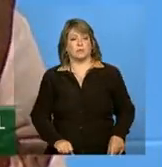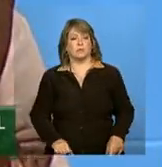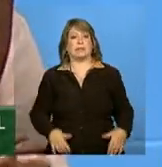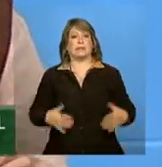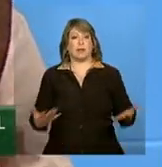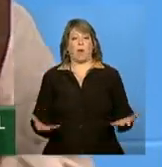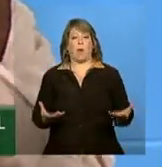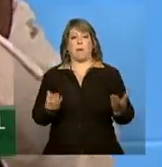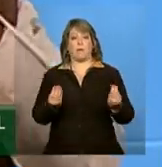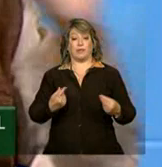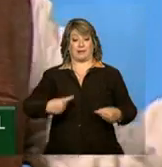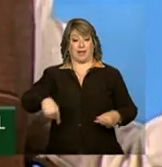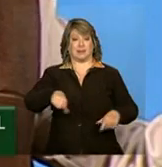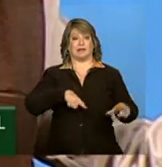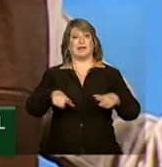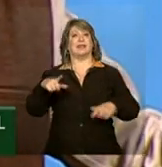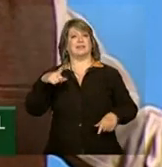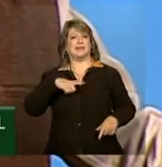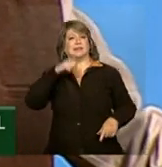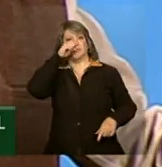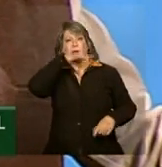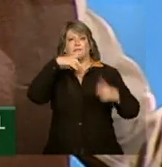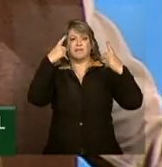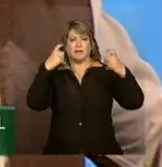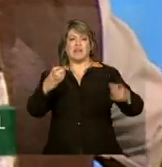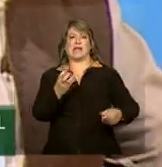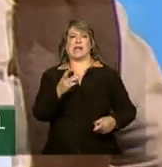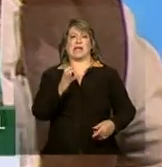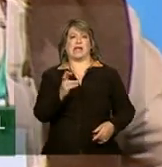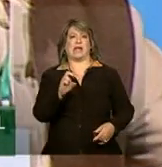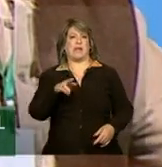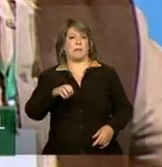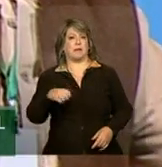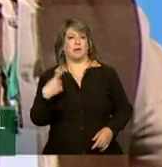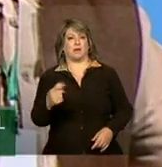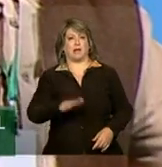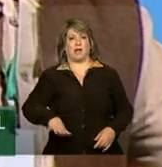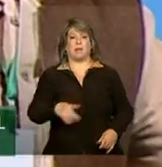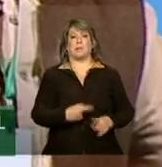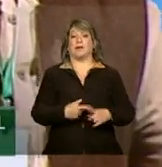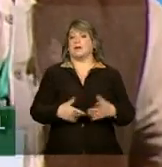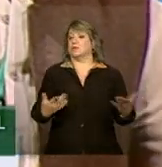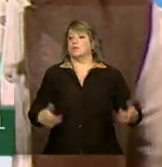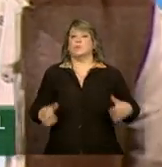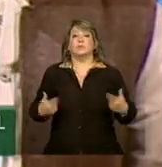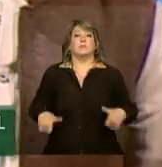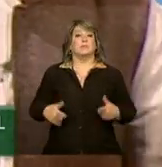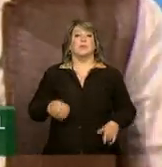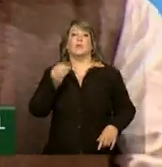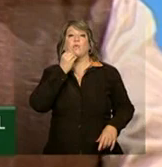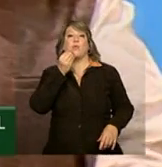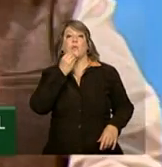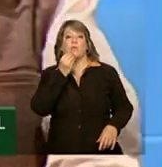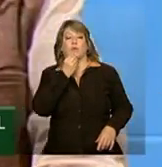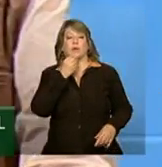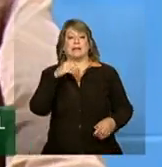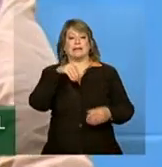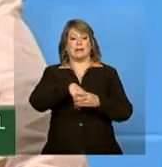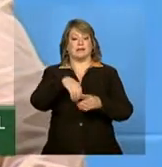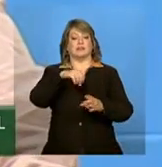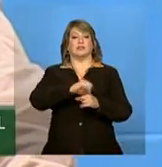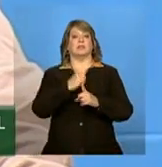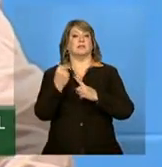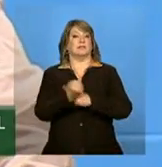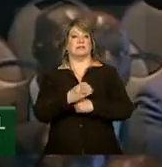muitas dessas formas de trabalho incluem violência contra as crianças, crime contra as crianças, porque as crianças acabam não tendo outra oportunidade, outra alternativa dentro da